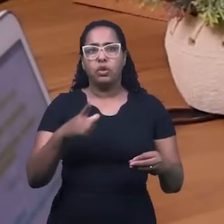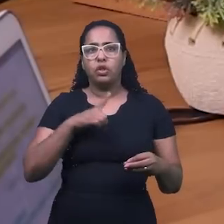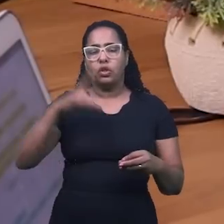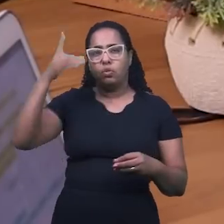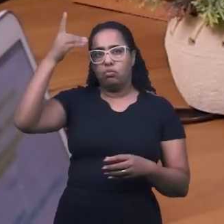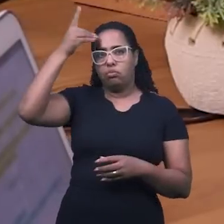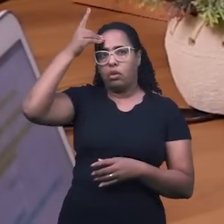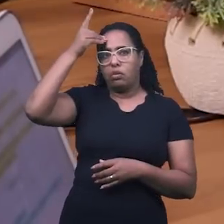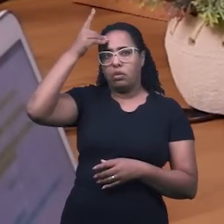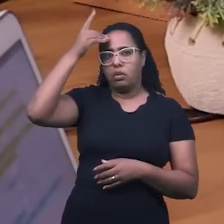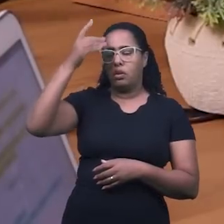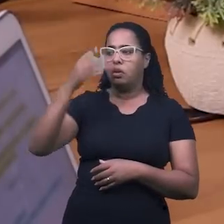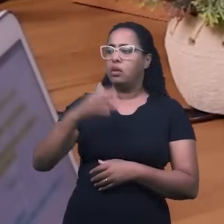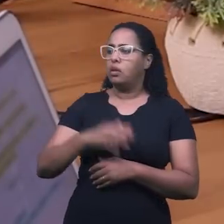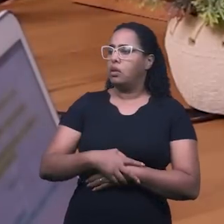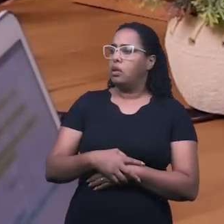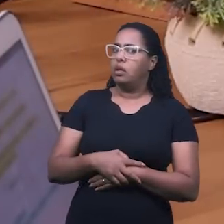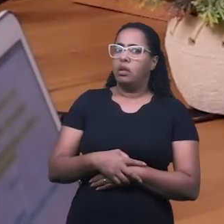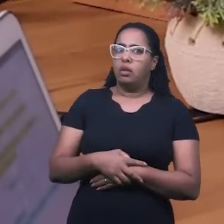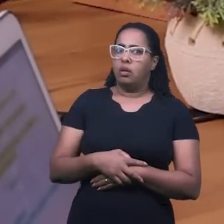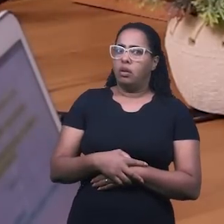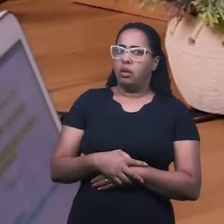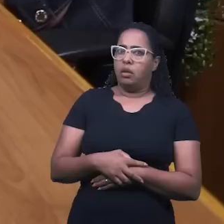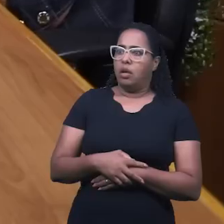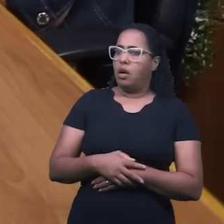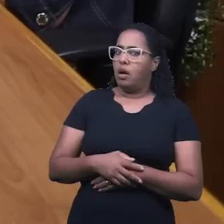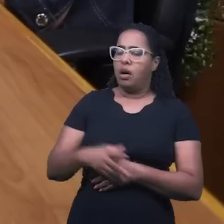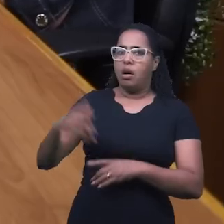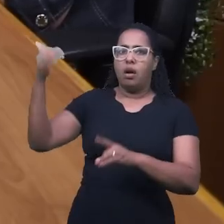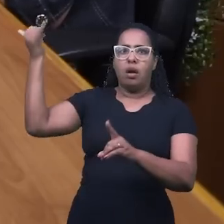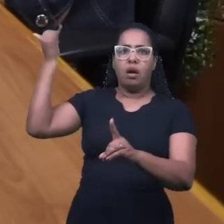todos eles tinham dons espirituais. Gente,